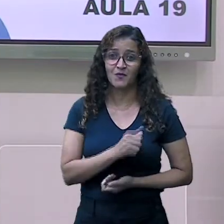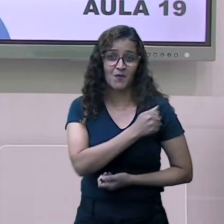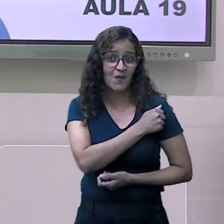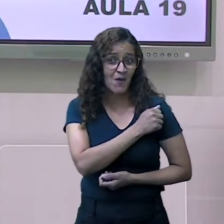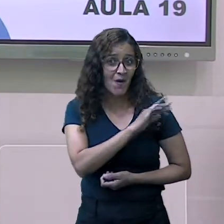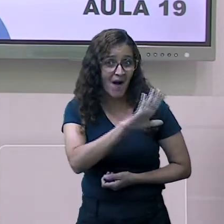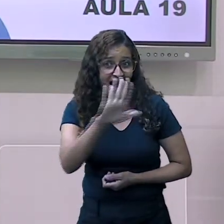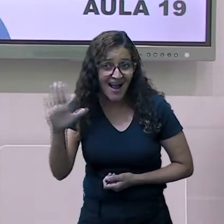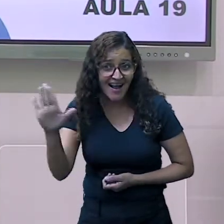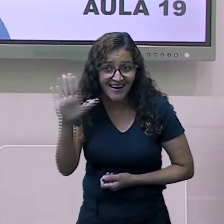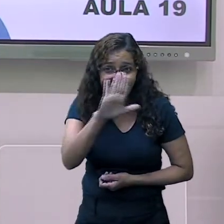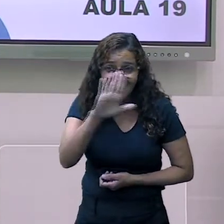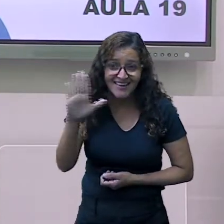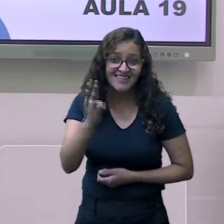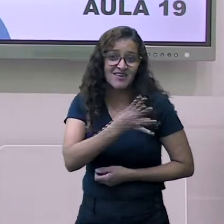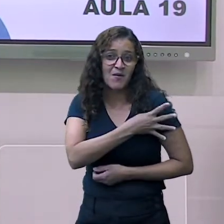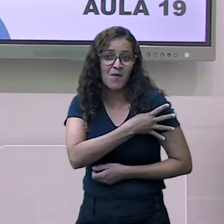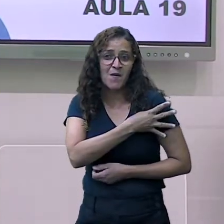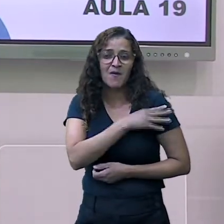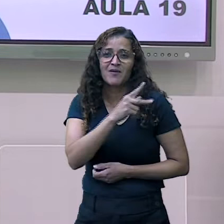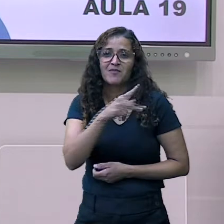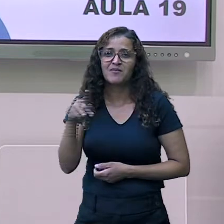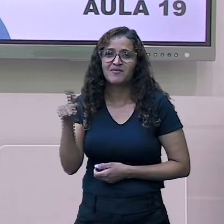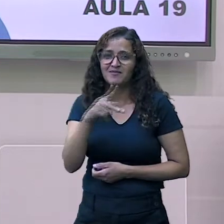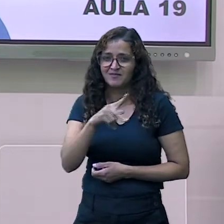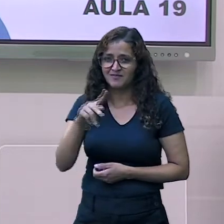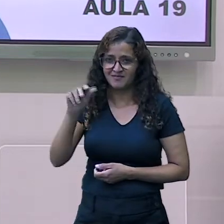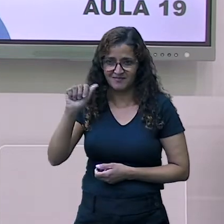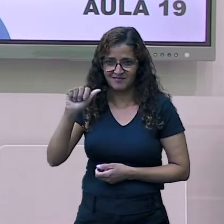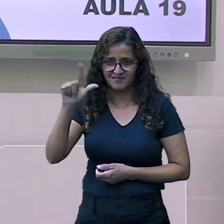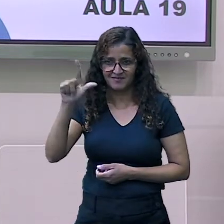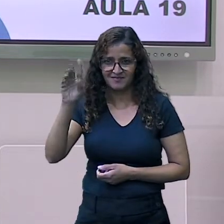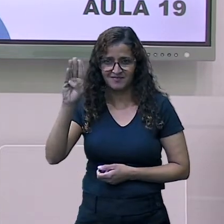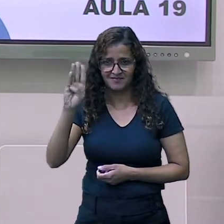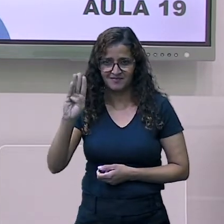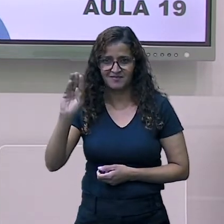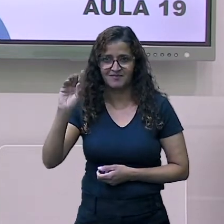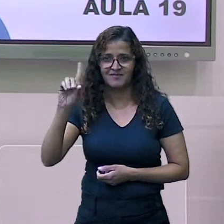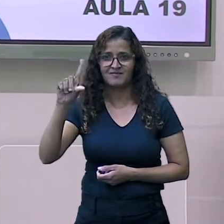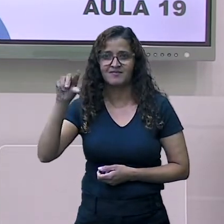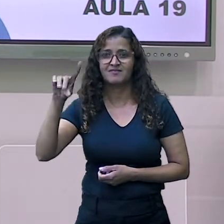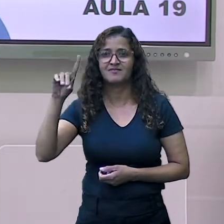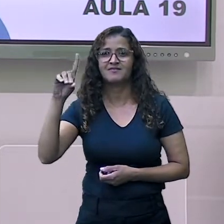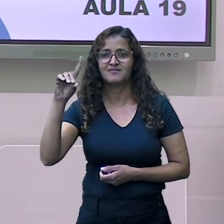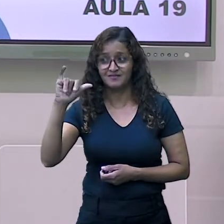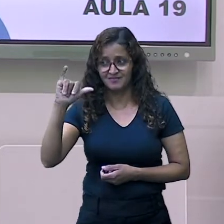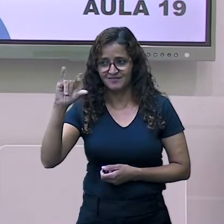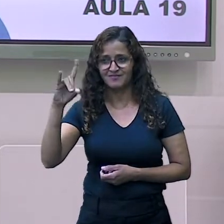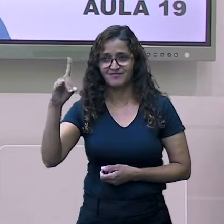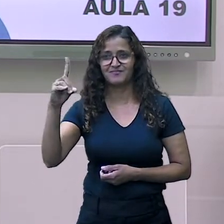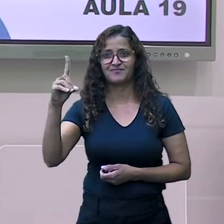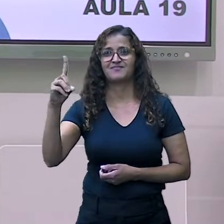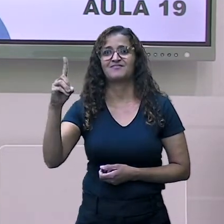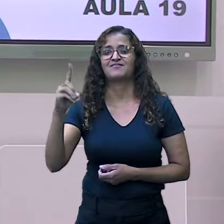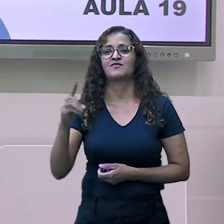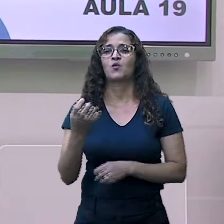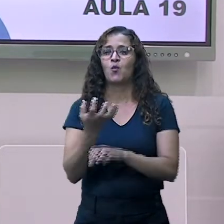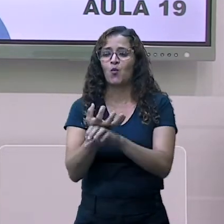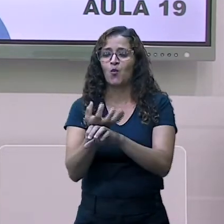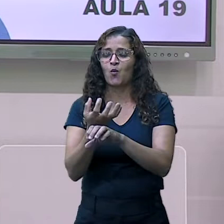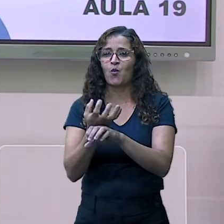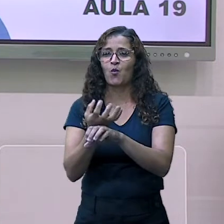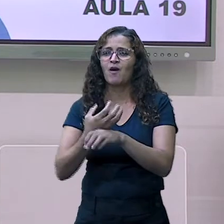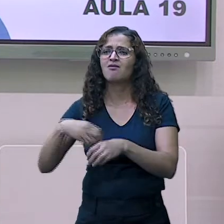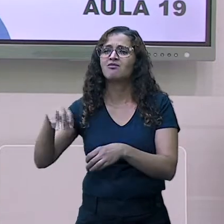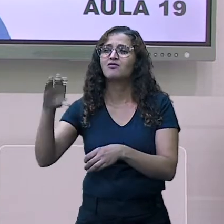Olá, estudantes do quarto ano. Eu sou a professora Obalide, do componente curricular de